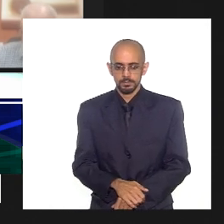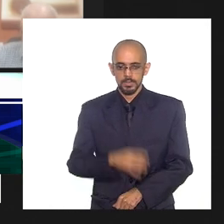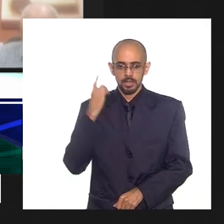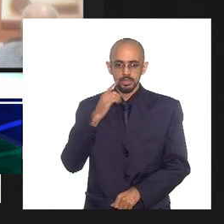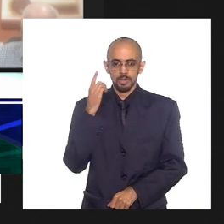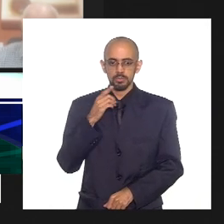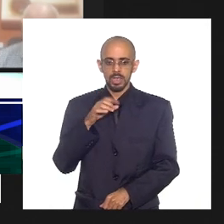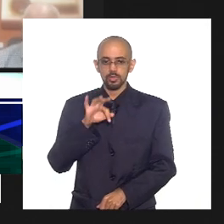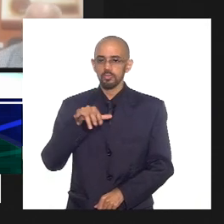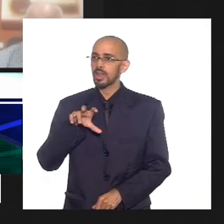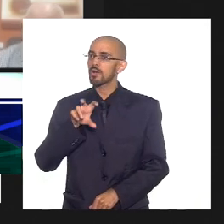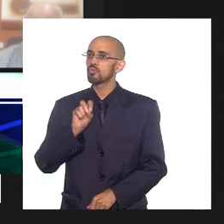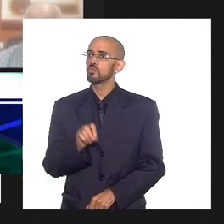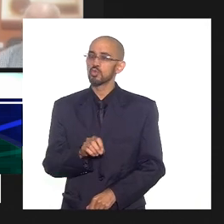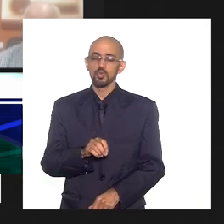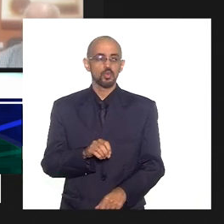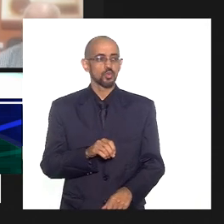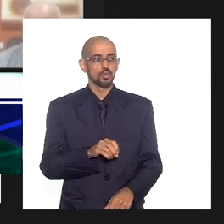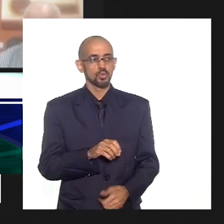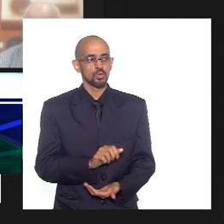Deputado Flávio Serafim.